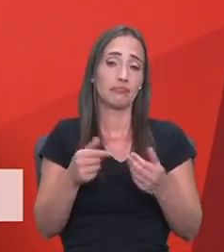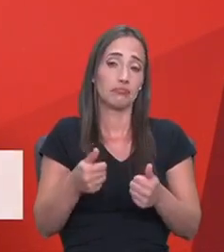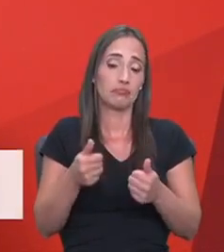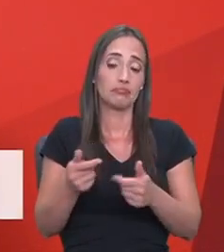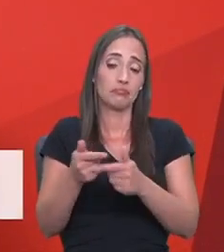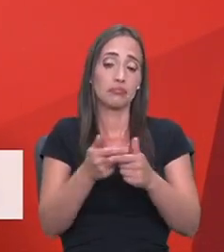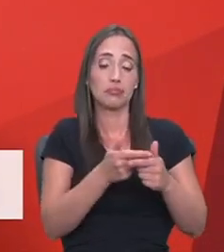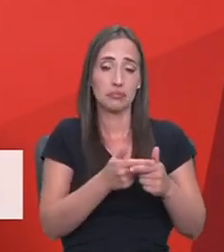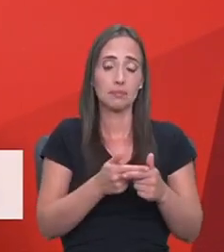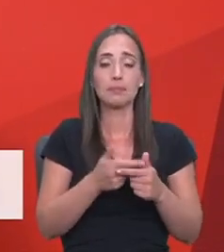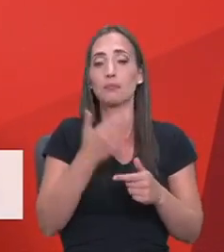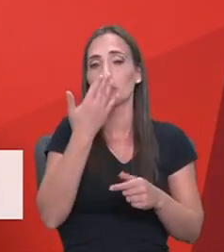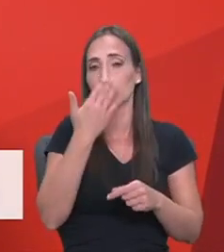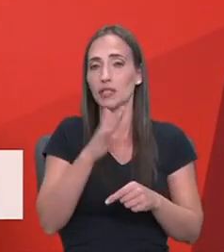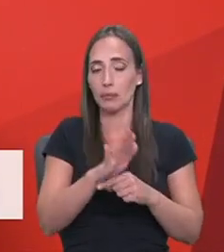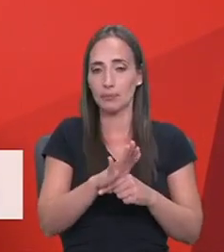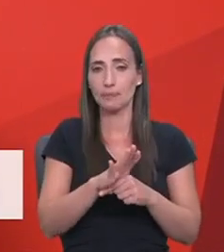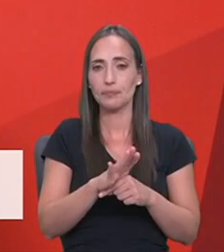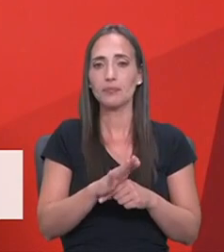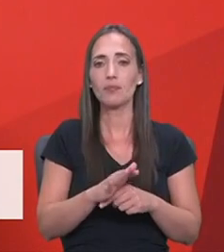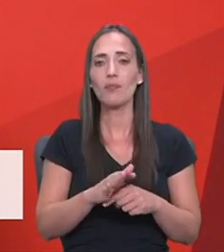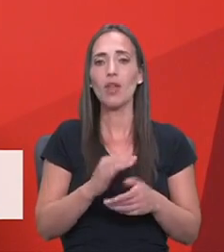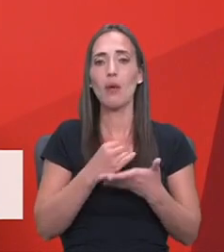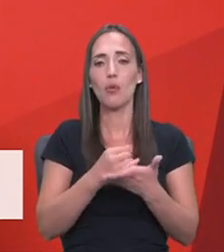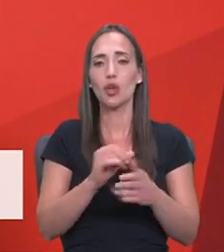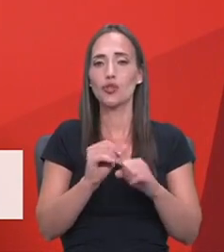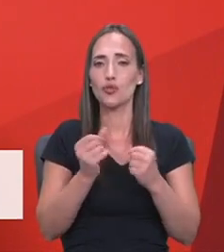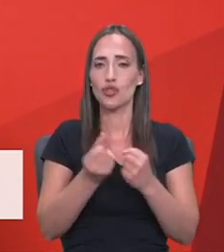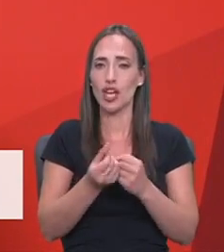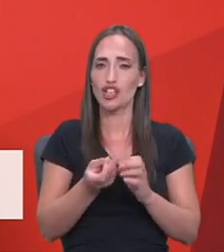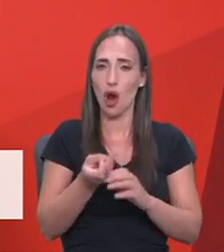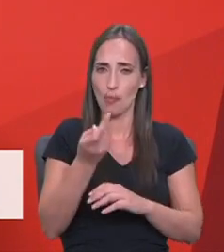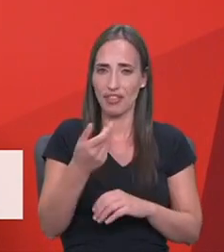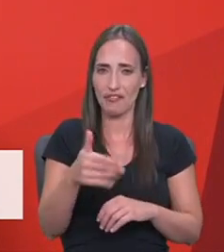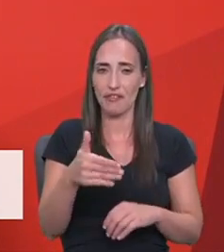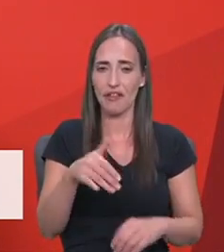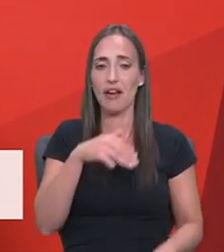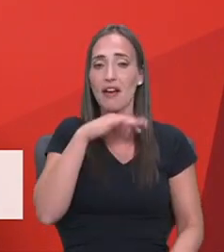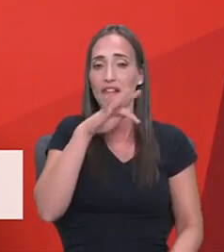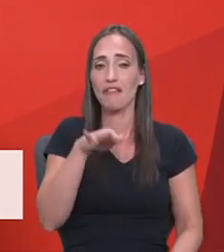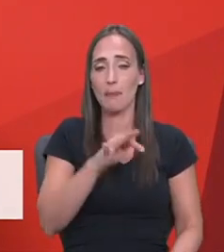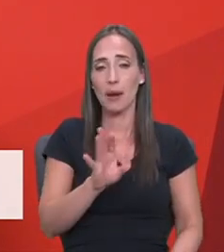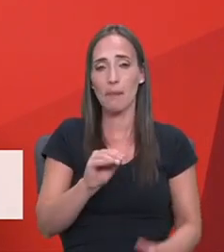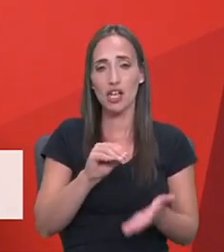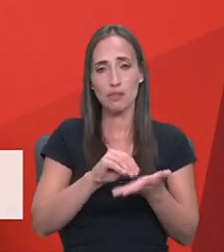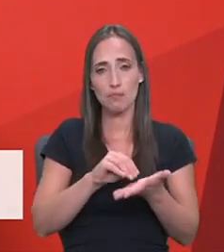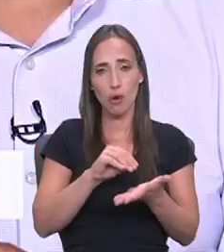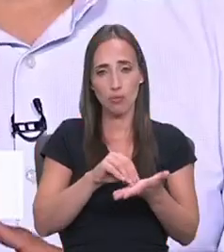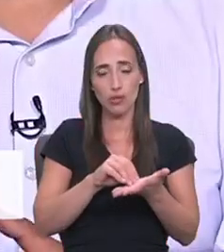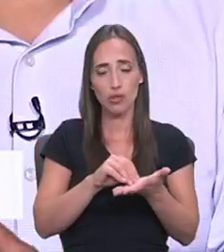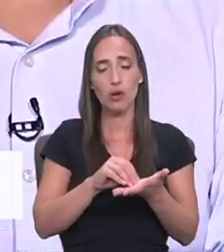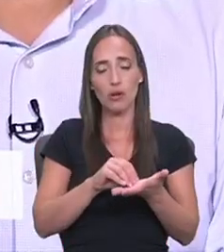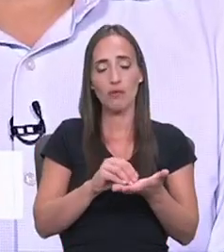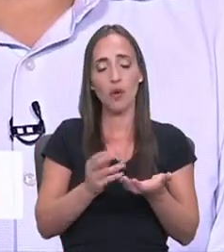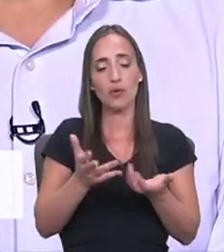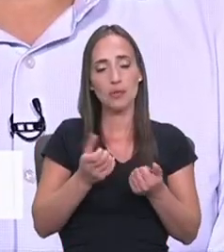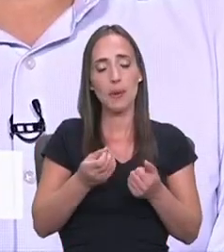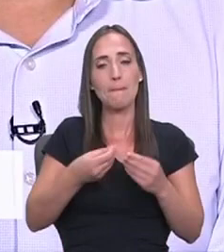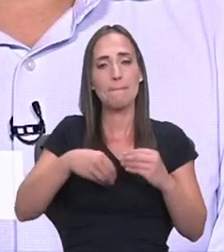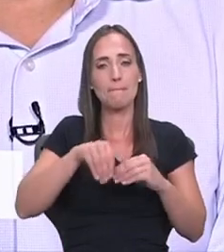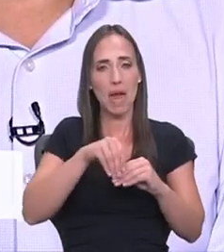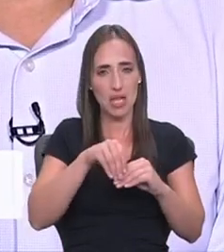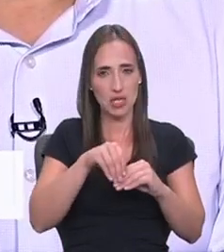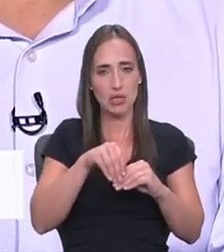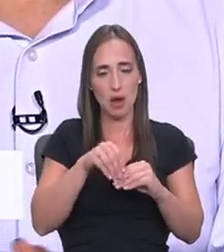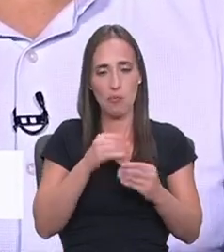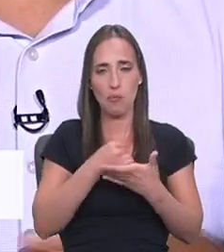ver vão aumentar por exemplo as prestações sociais porque as famílias mais desfavorecidas vão realmente receber um aumento substancial dos